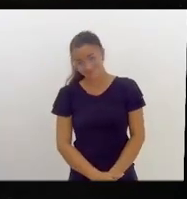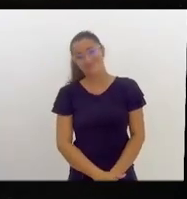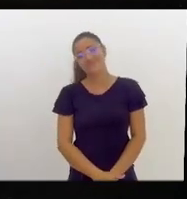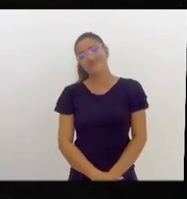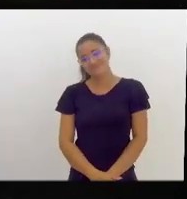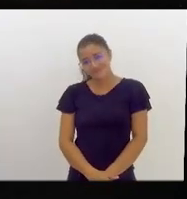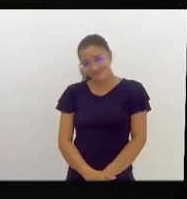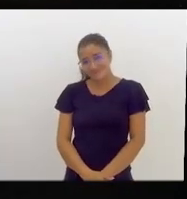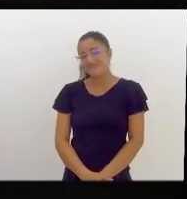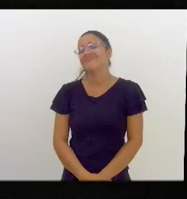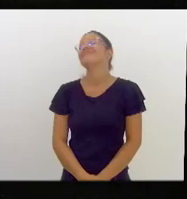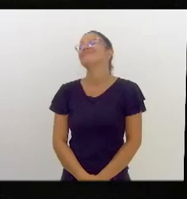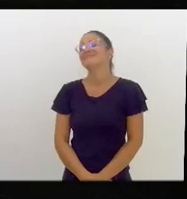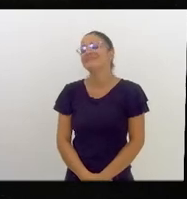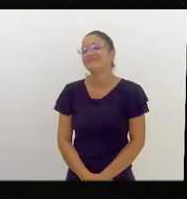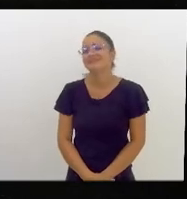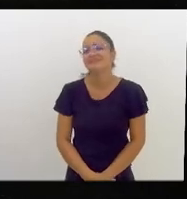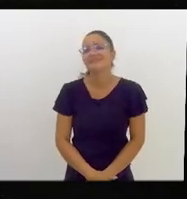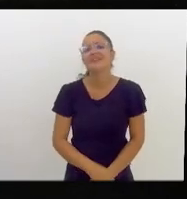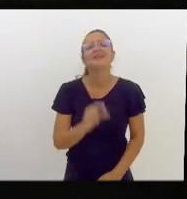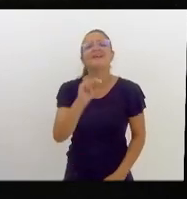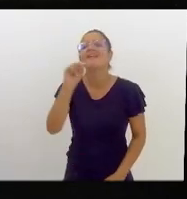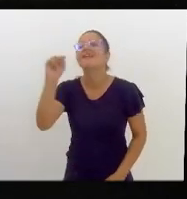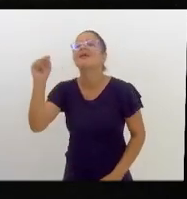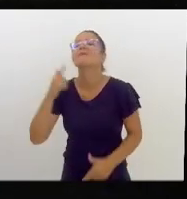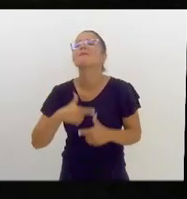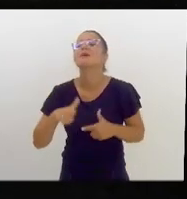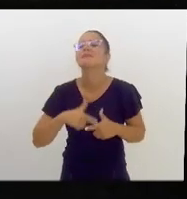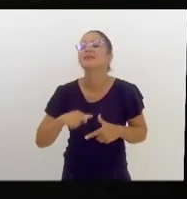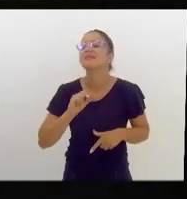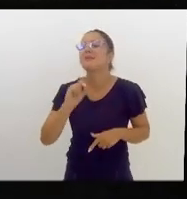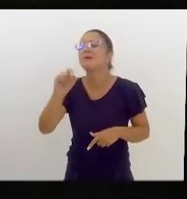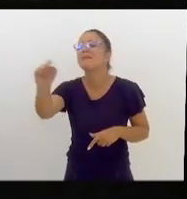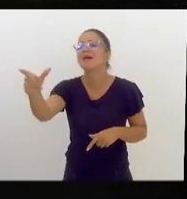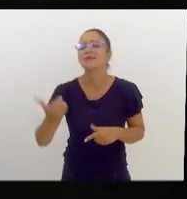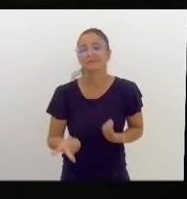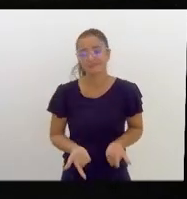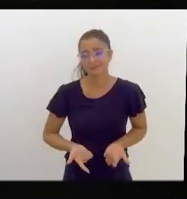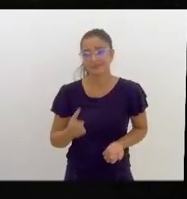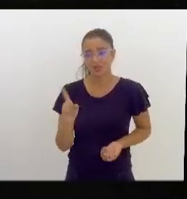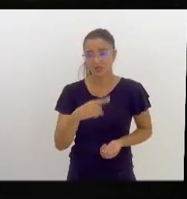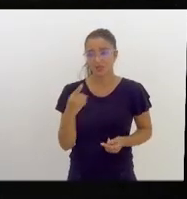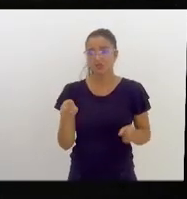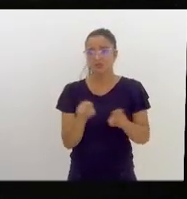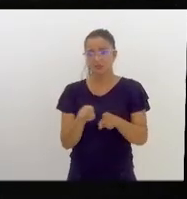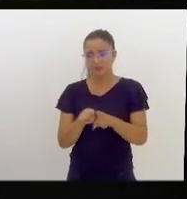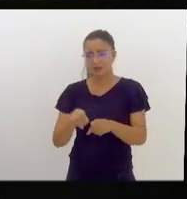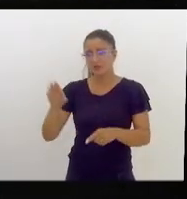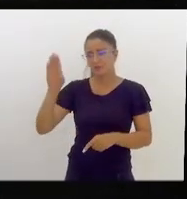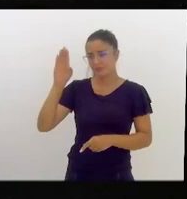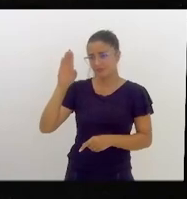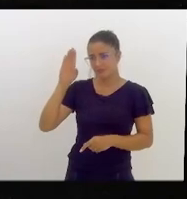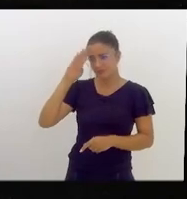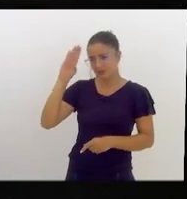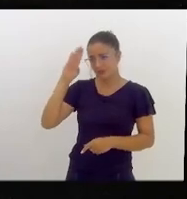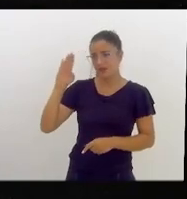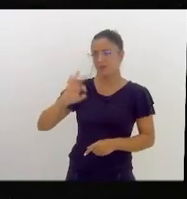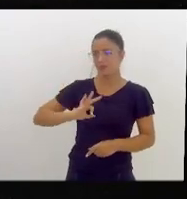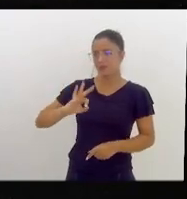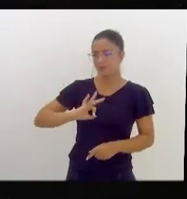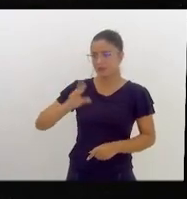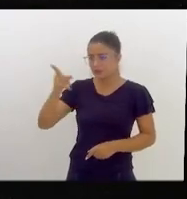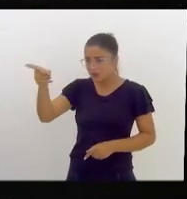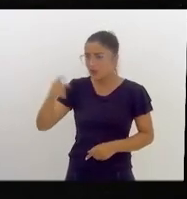que estão com problema, né? E vimos, né, e cobramos da Polícia Militar, né, e da